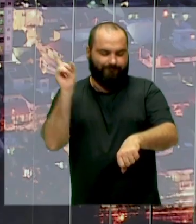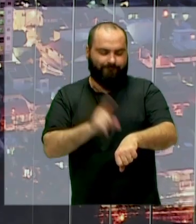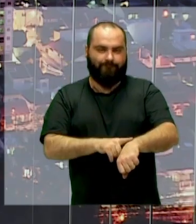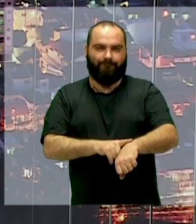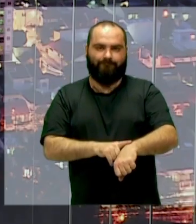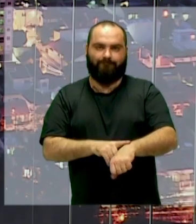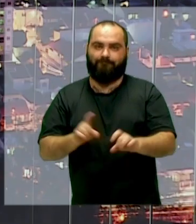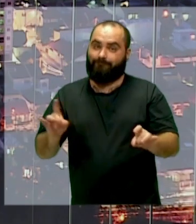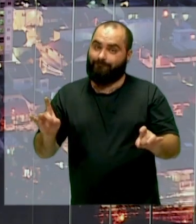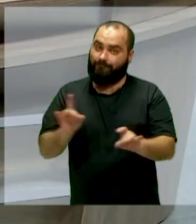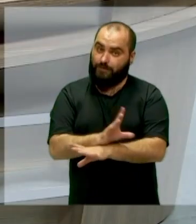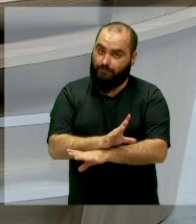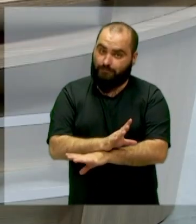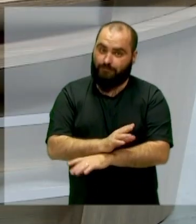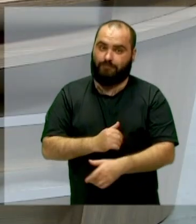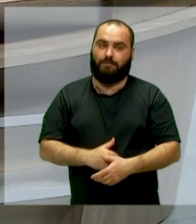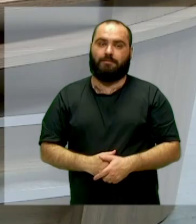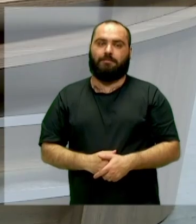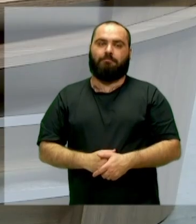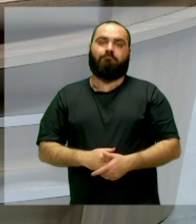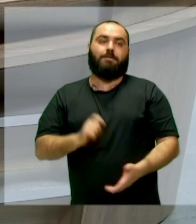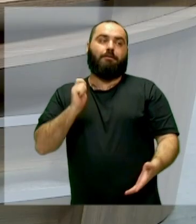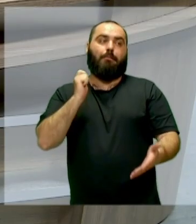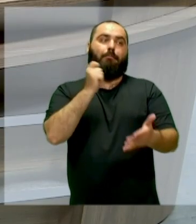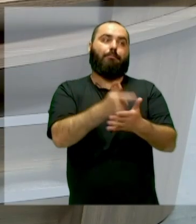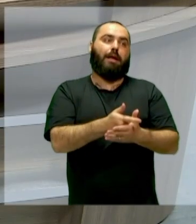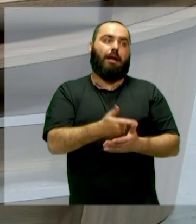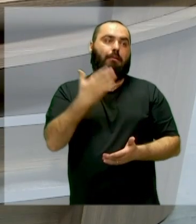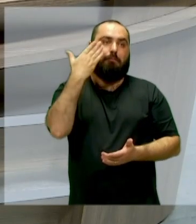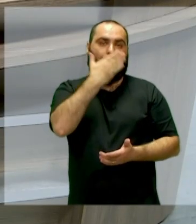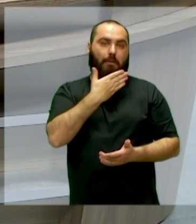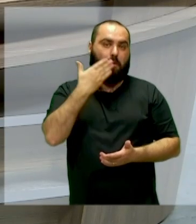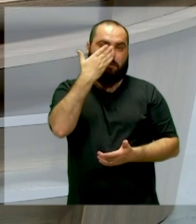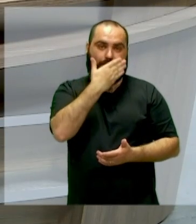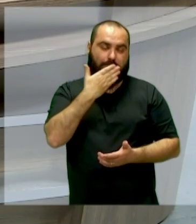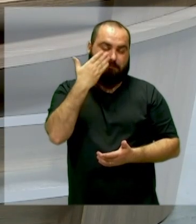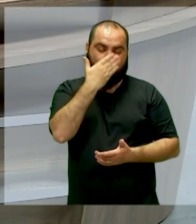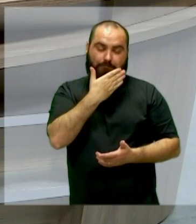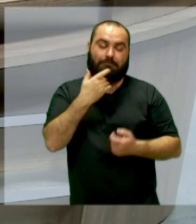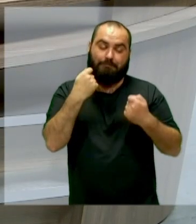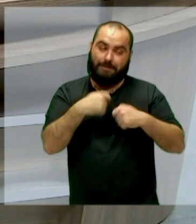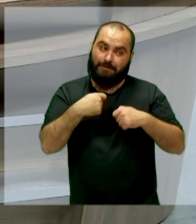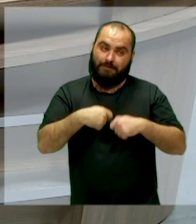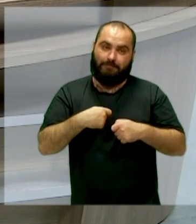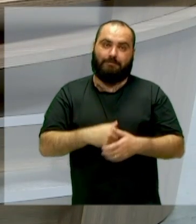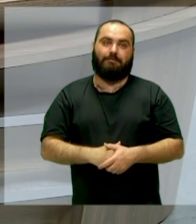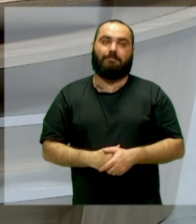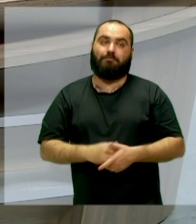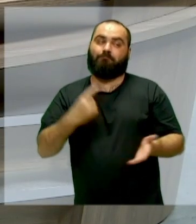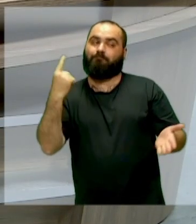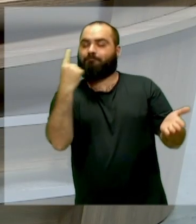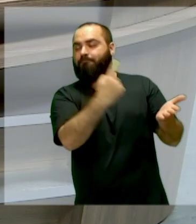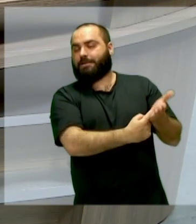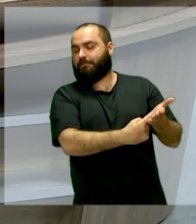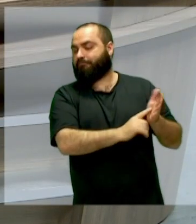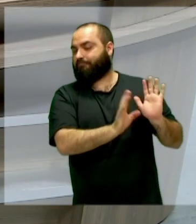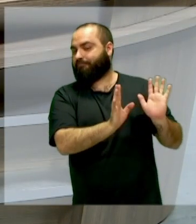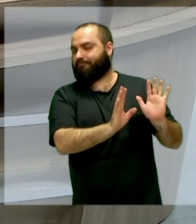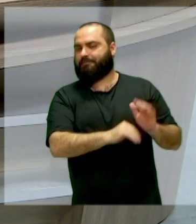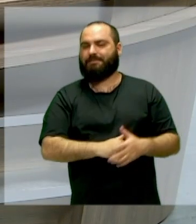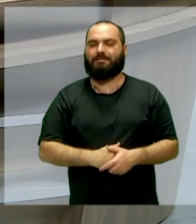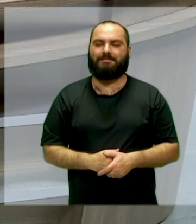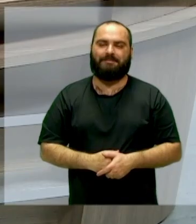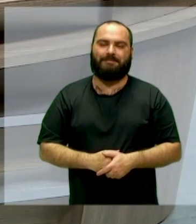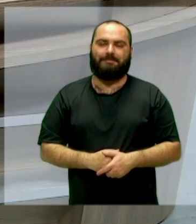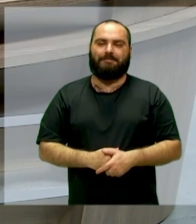até já esgotou eu pelo jeito vou ter que pagar bolo para pessoal da produção é uma uma coisa Nossa aqui